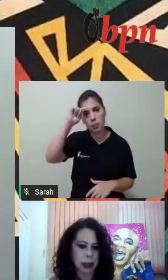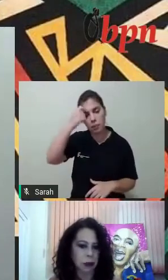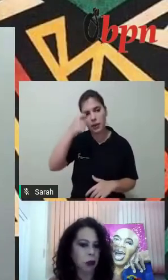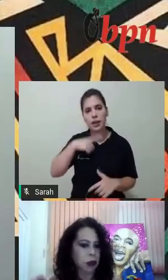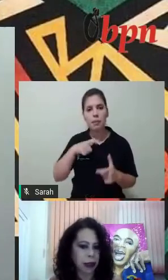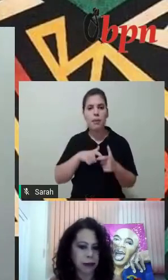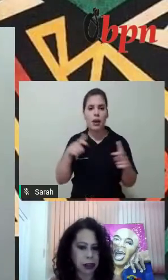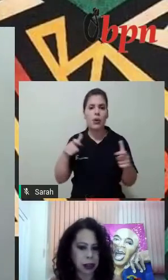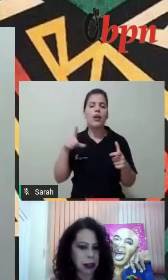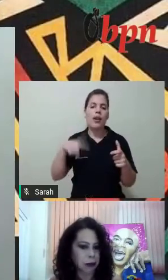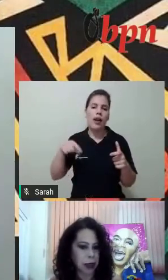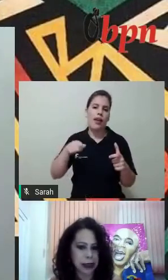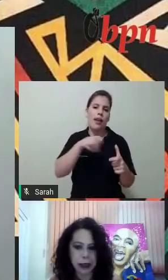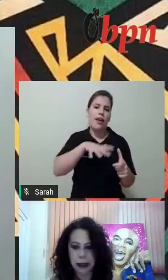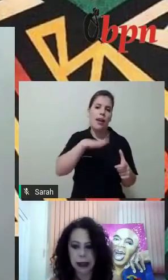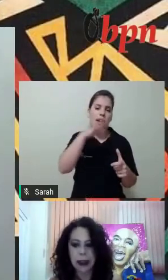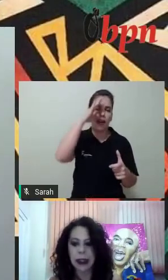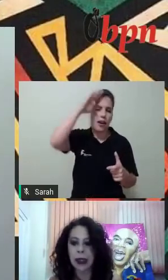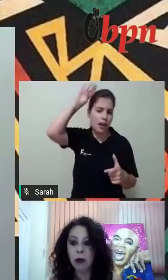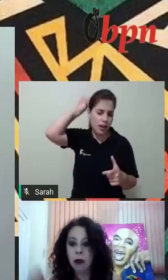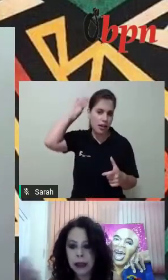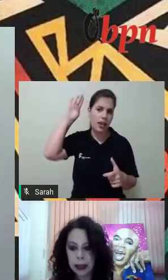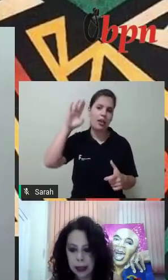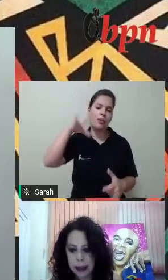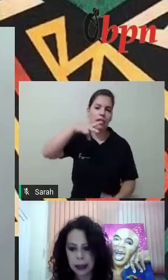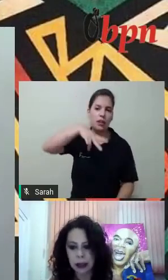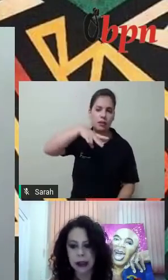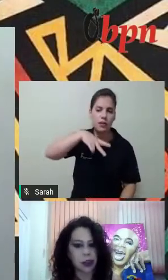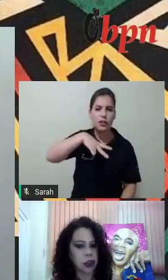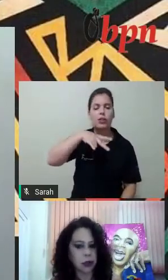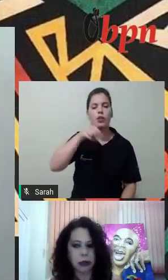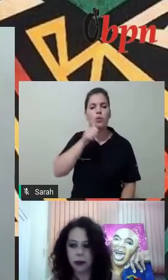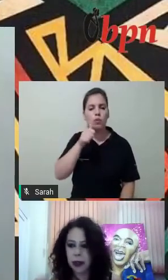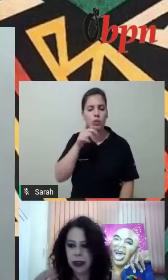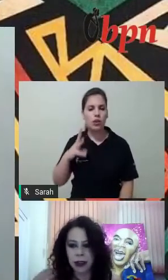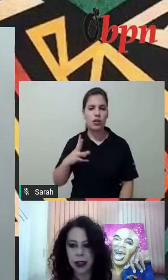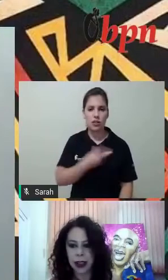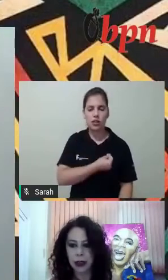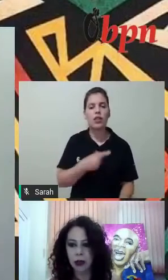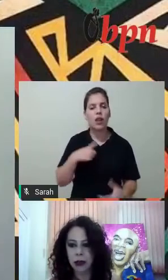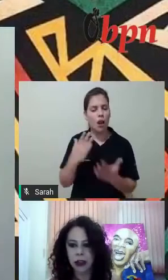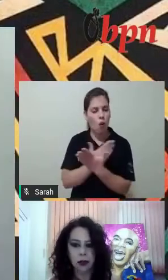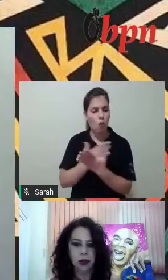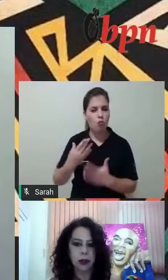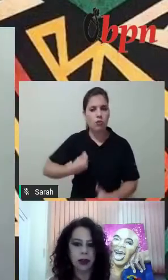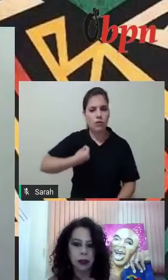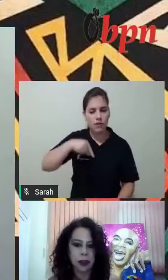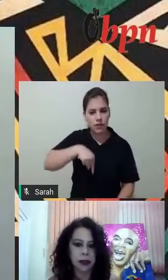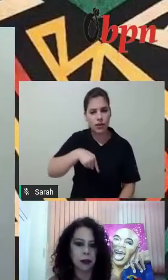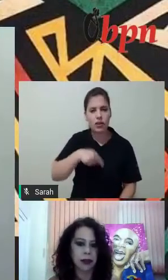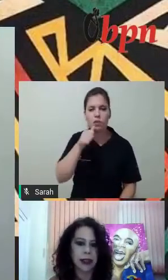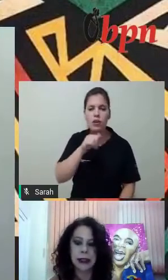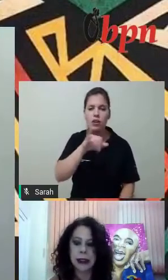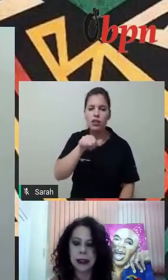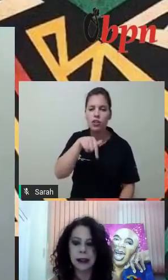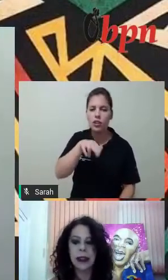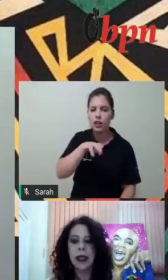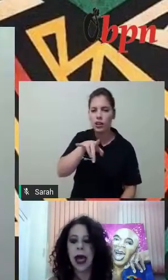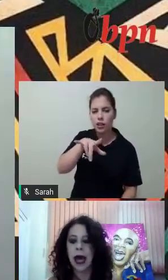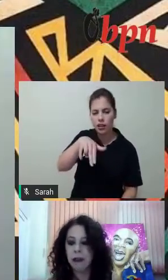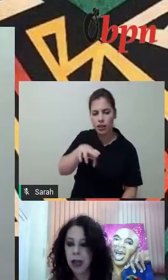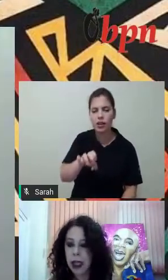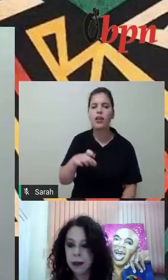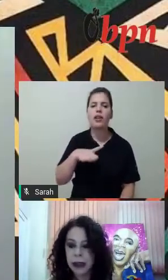espaço acadêmico com travesti e mulheres trans. Tem algumas aqui que estão te assistindo, que eu vi a Jaqueline Gomes de Jesus, que é uma das nossas